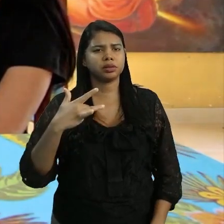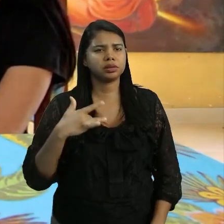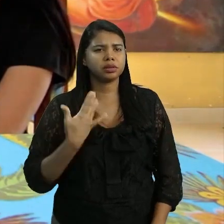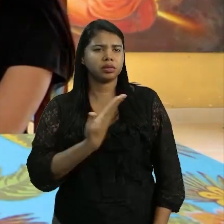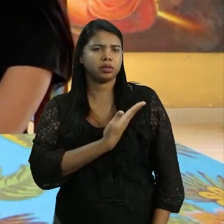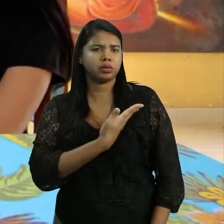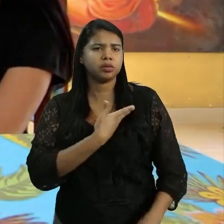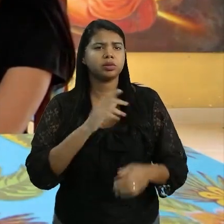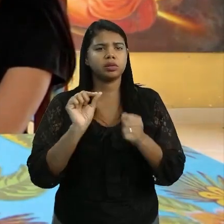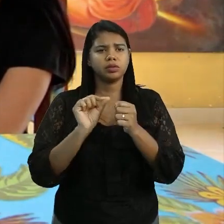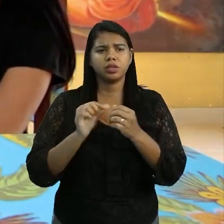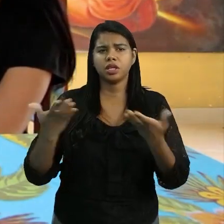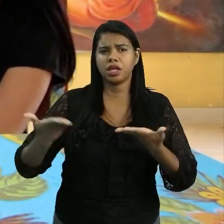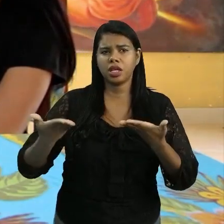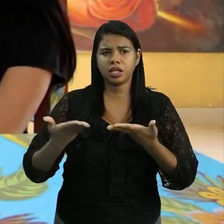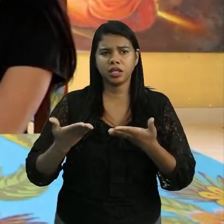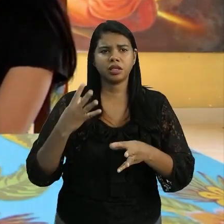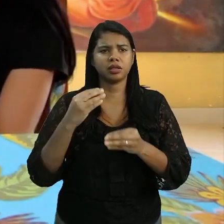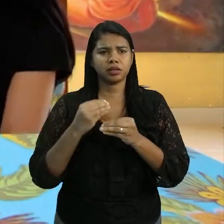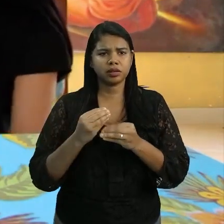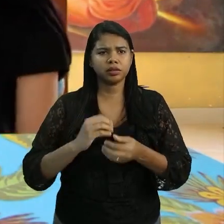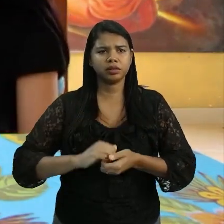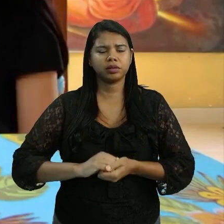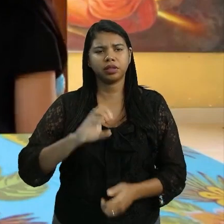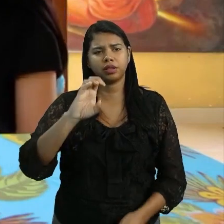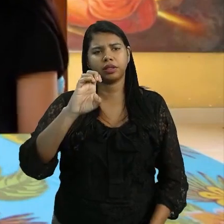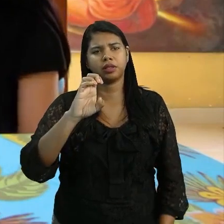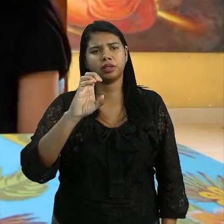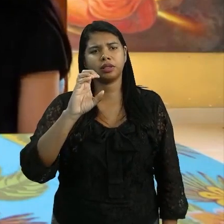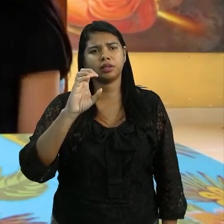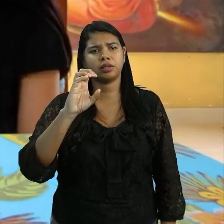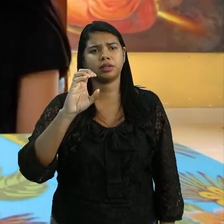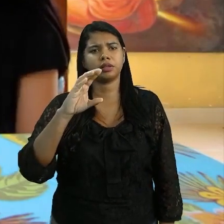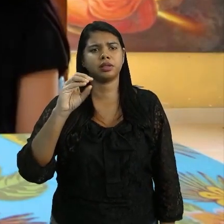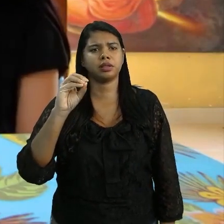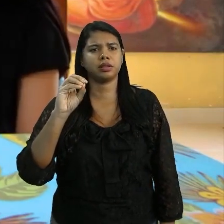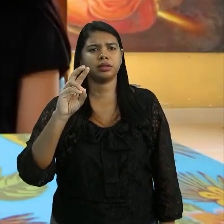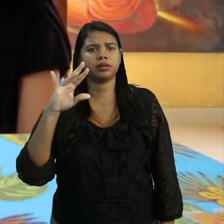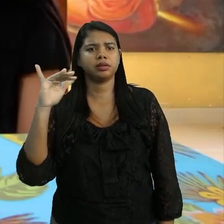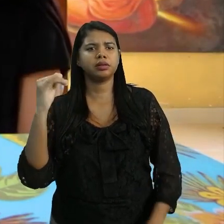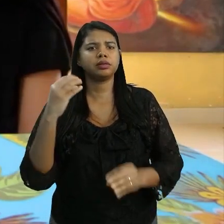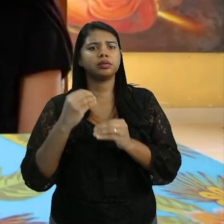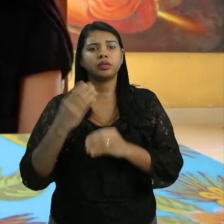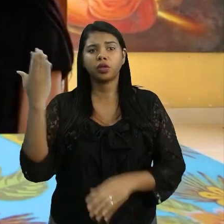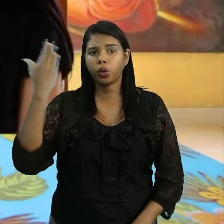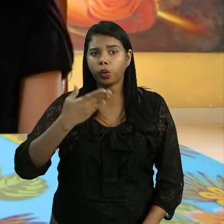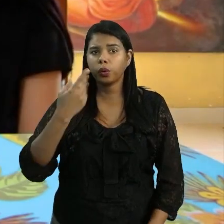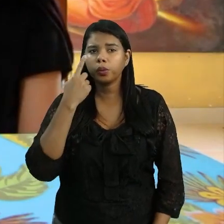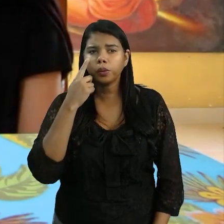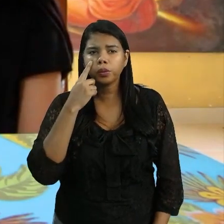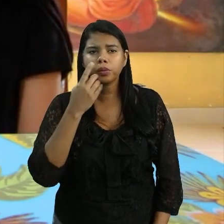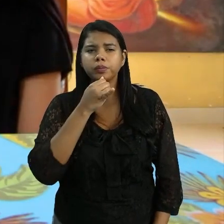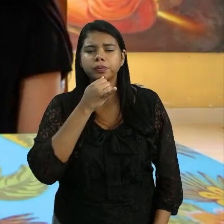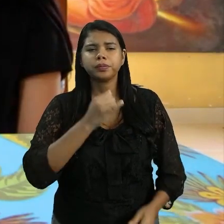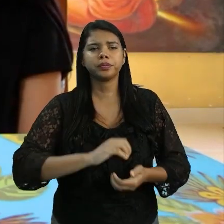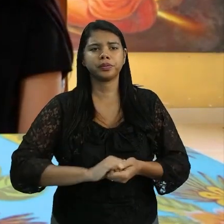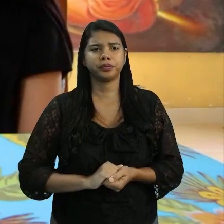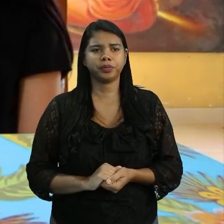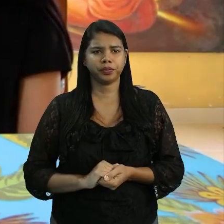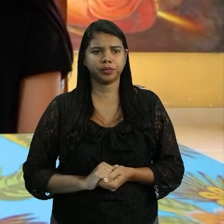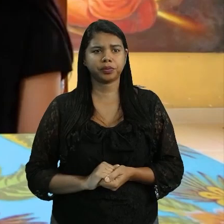um cuscuz que seja orgânico quando não tiver o milho para a gente fazer o nosso cuscuz também. Mas a gente